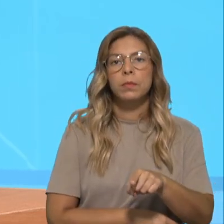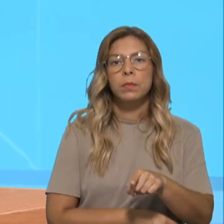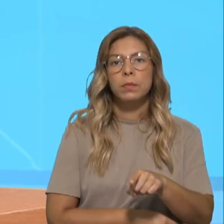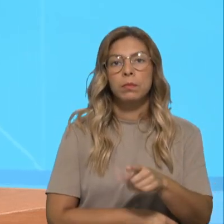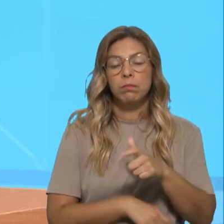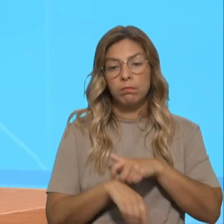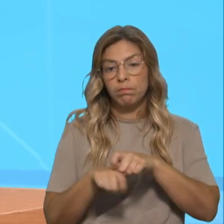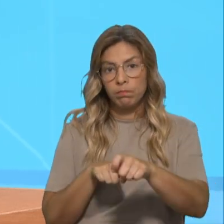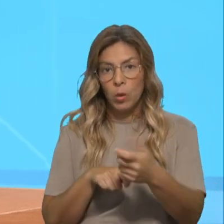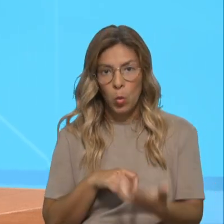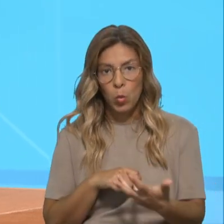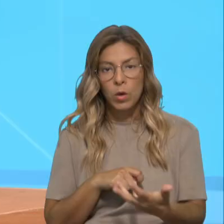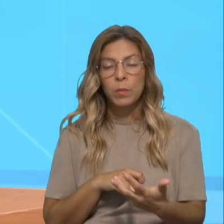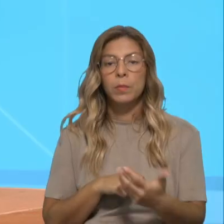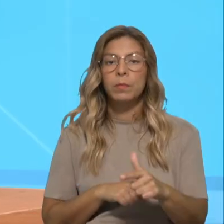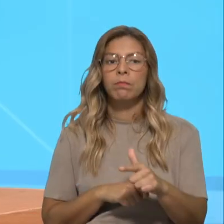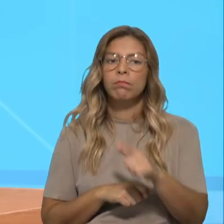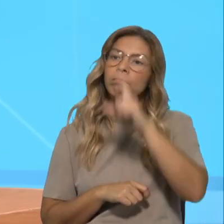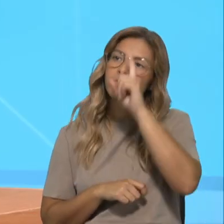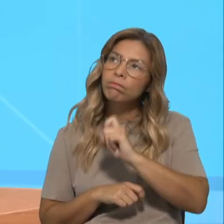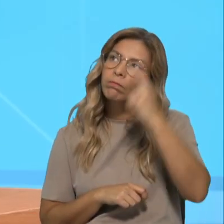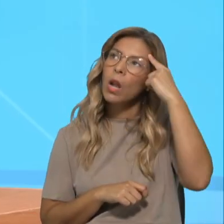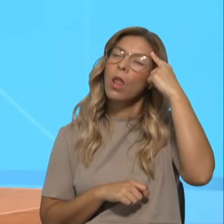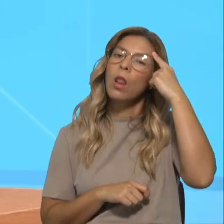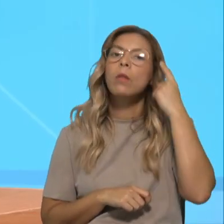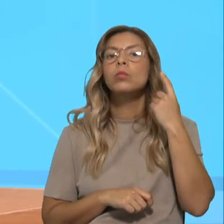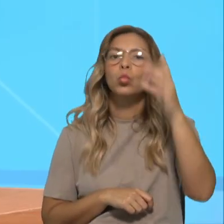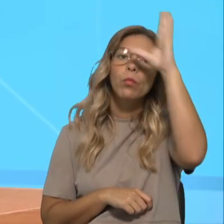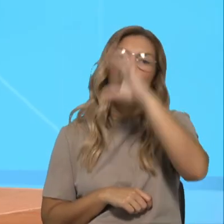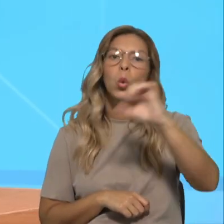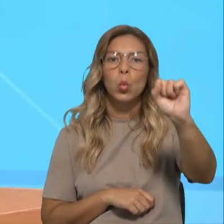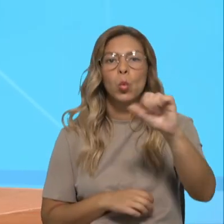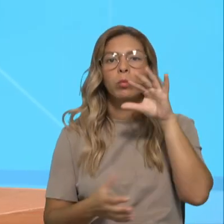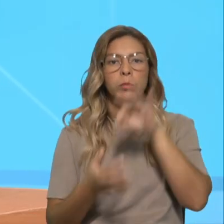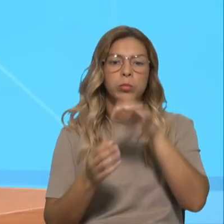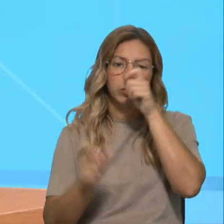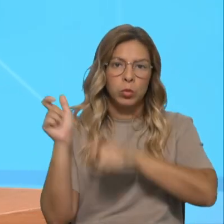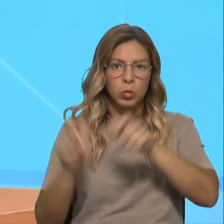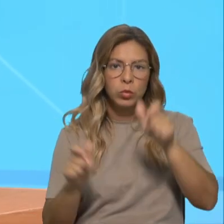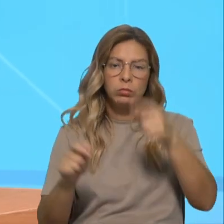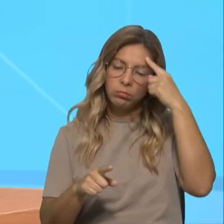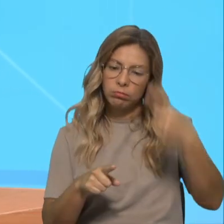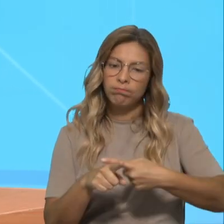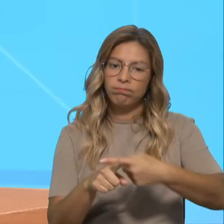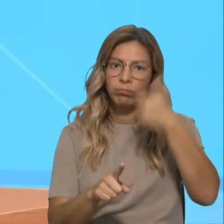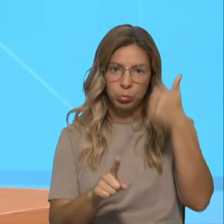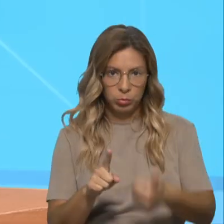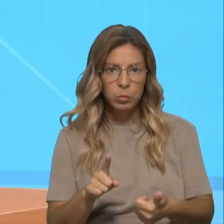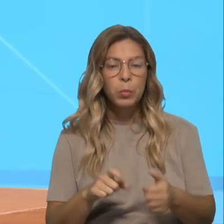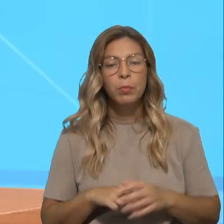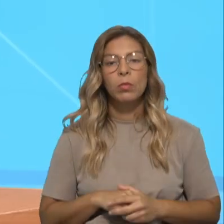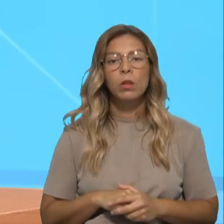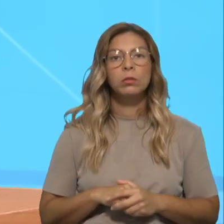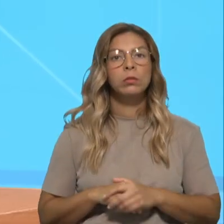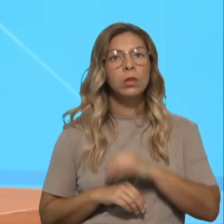neste caso, de refrescamento por parte dos governantes das boas inspirações, e sempre na esperança de que